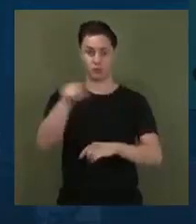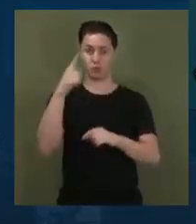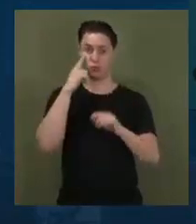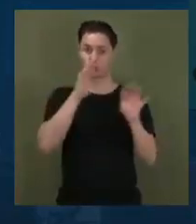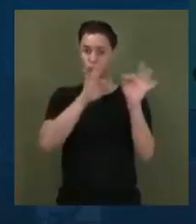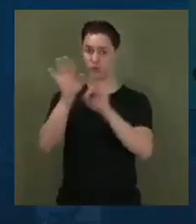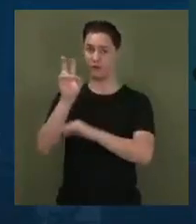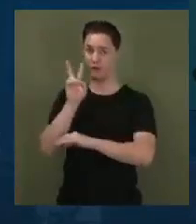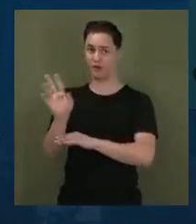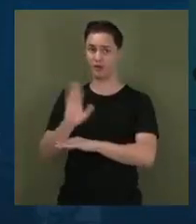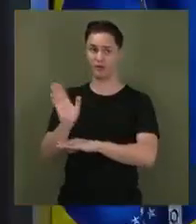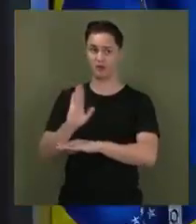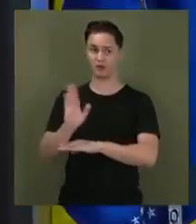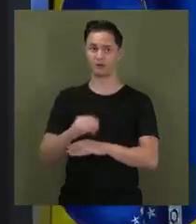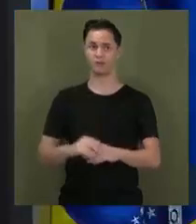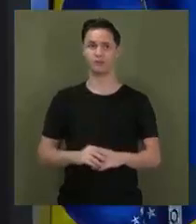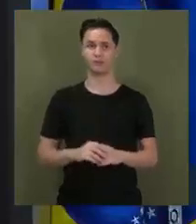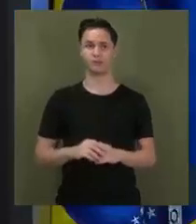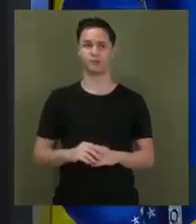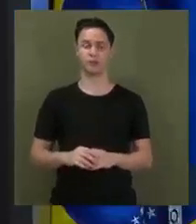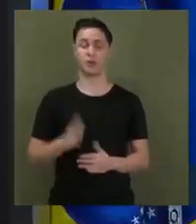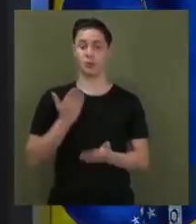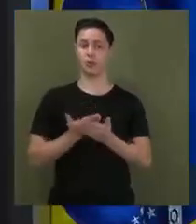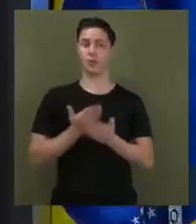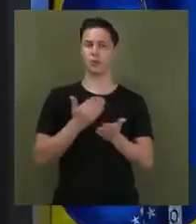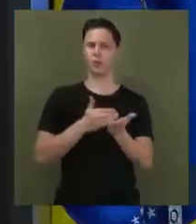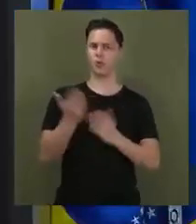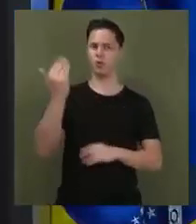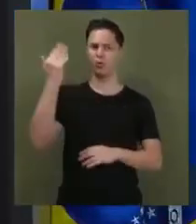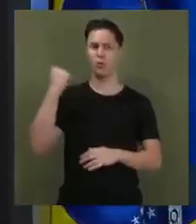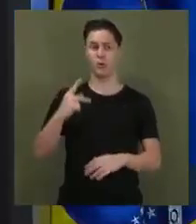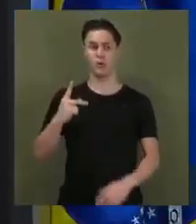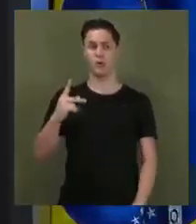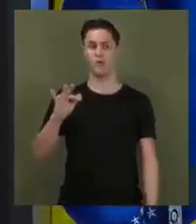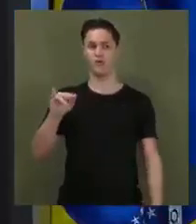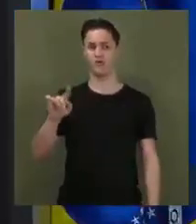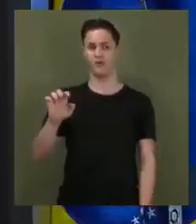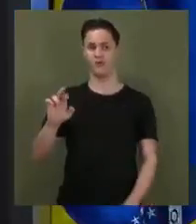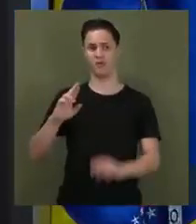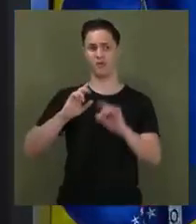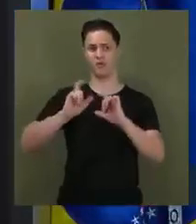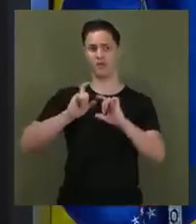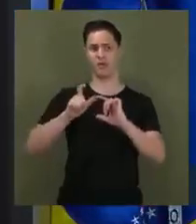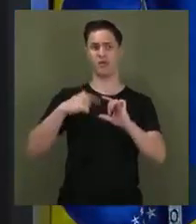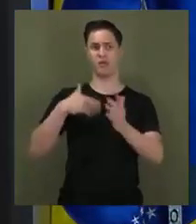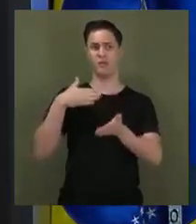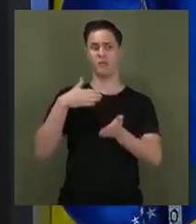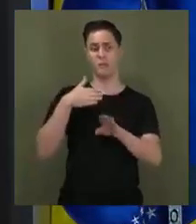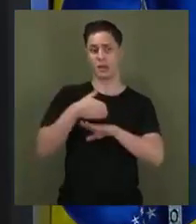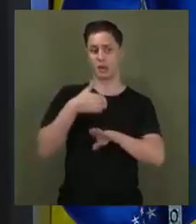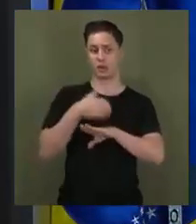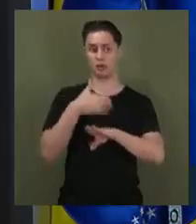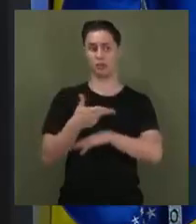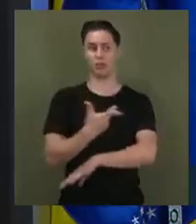vídeo. Ela foi no estudo inicial da Pfizer, ela participou das inoculações, e